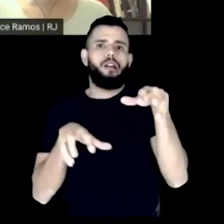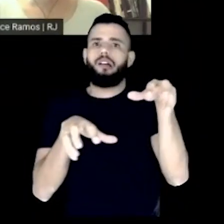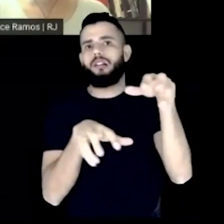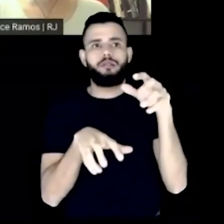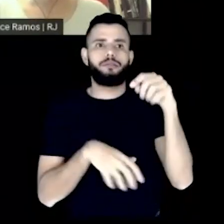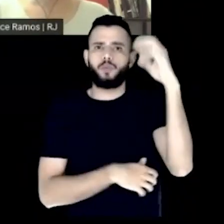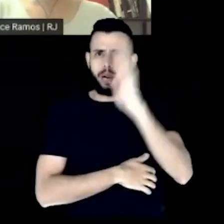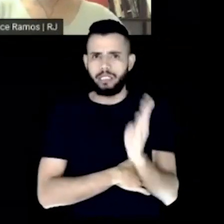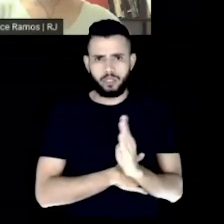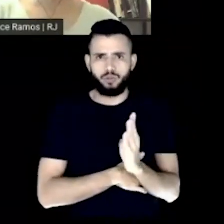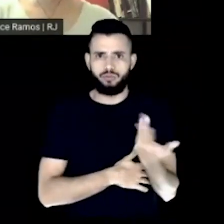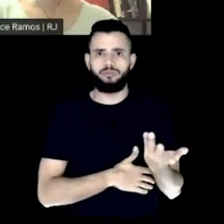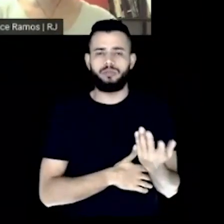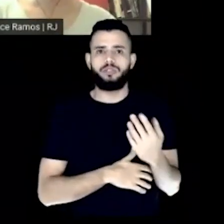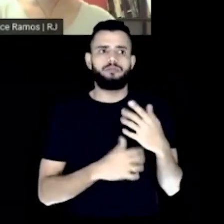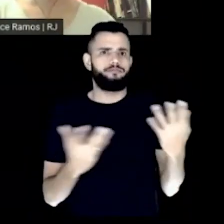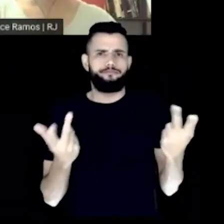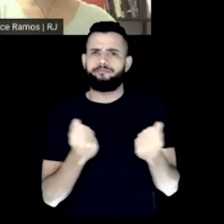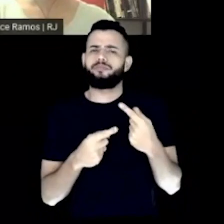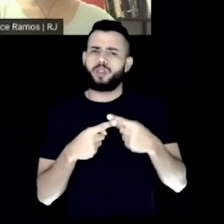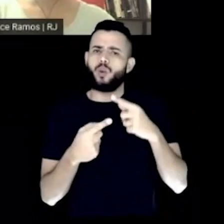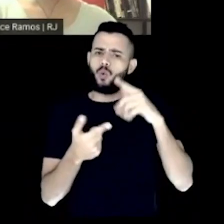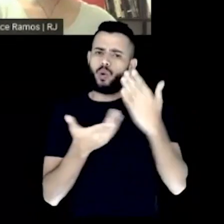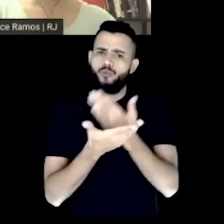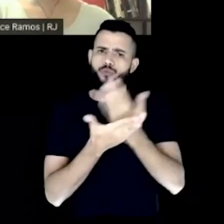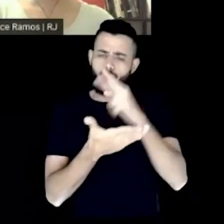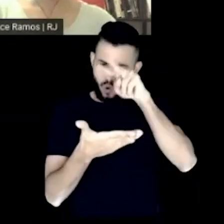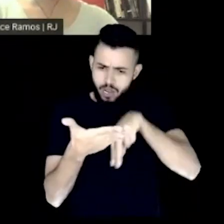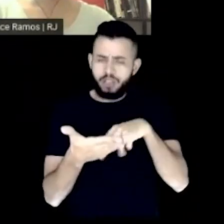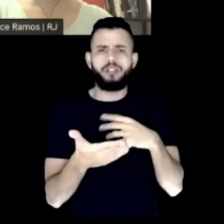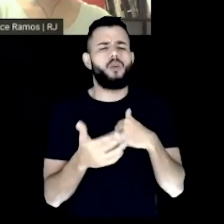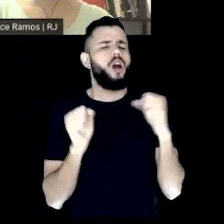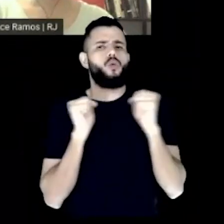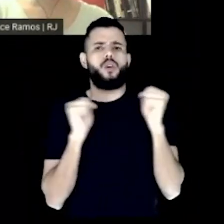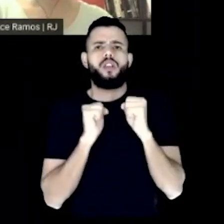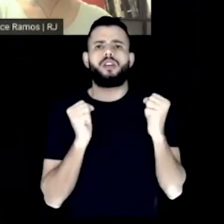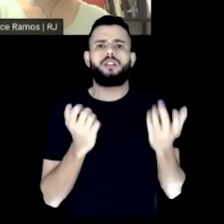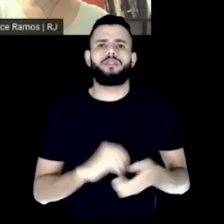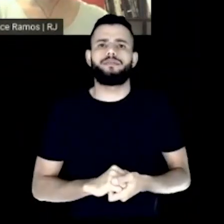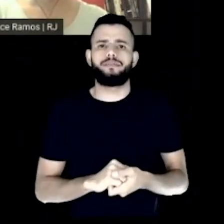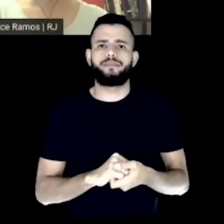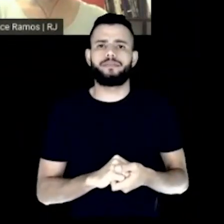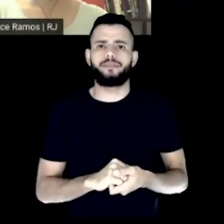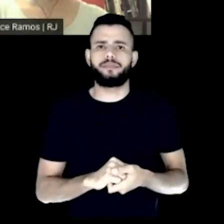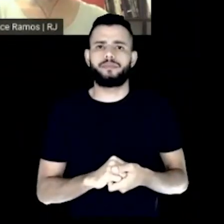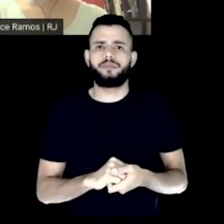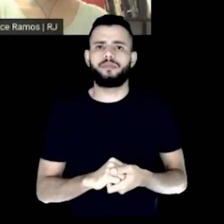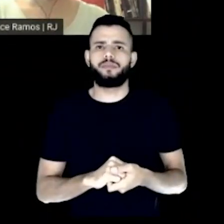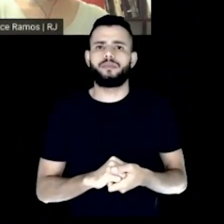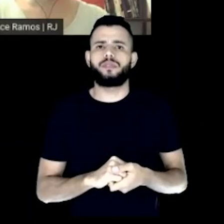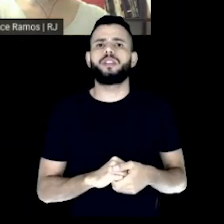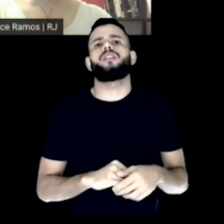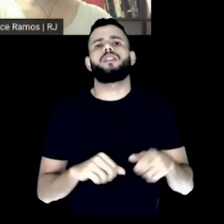Brasil? E numa execução fenomenal, porque eu li o livro, adorei, li o livro de uma sentada